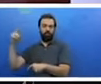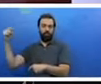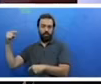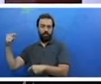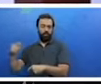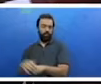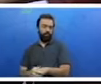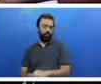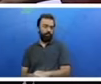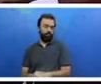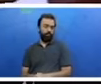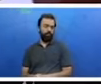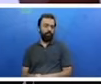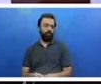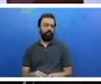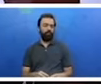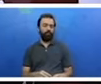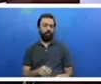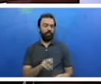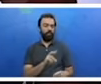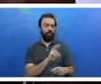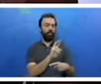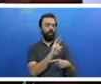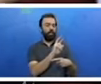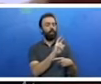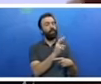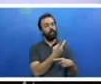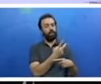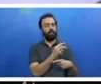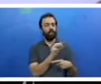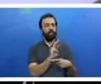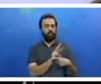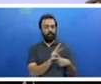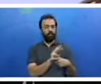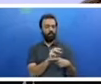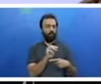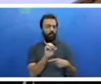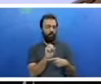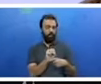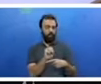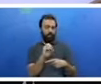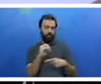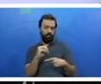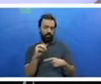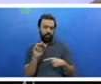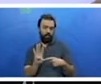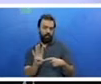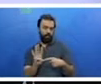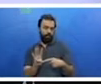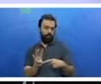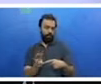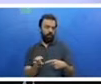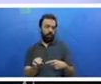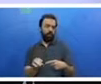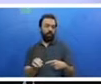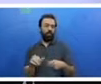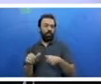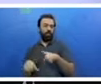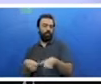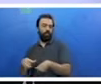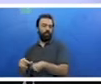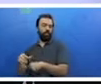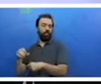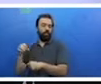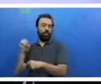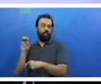exemplo, H3SO4, são 3 hidrogênios. Então, significa que ele vai liberar 3 elétrons e esse aqui